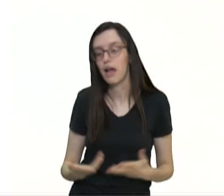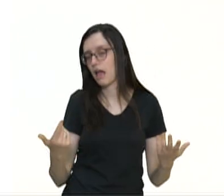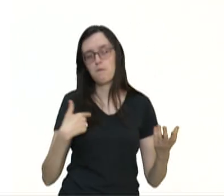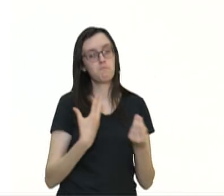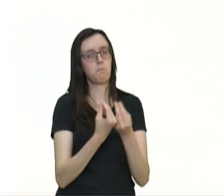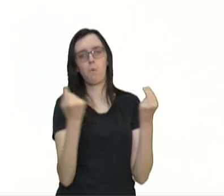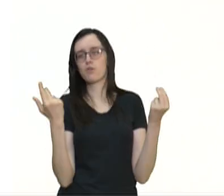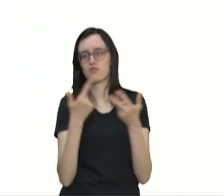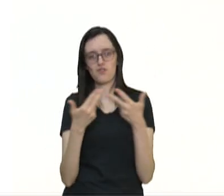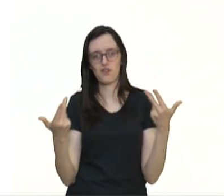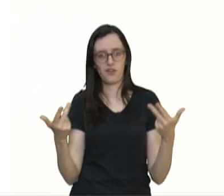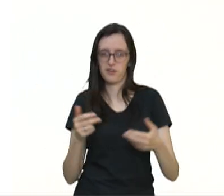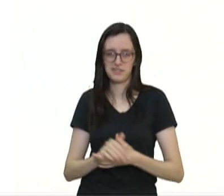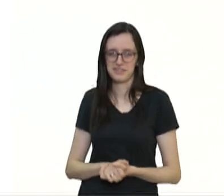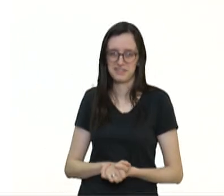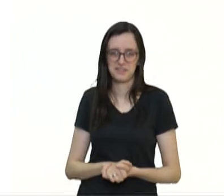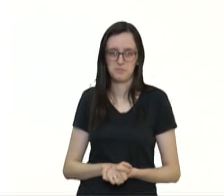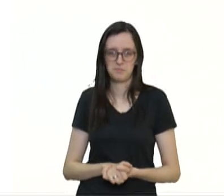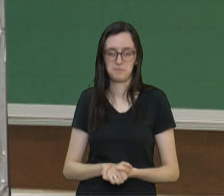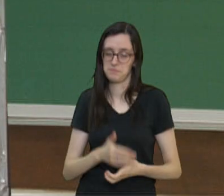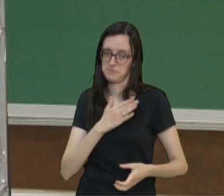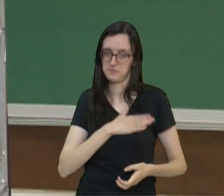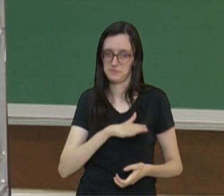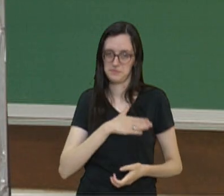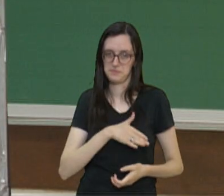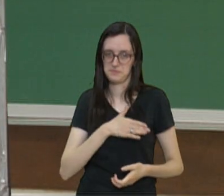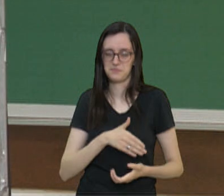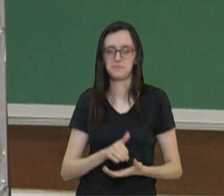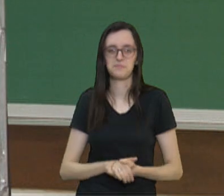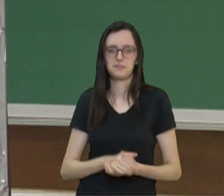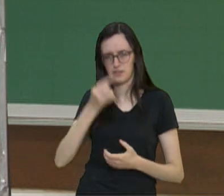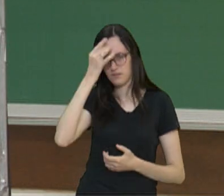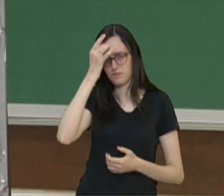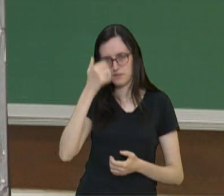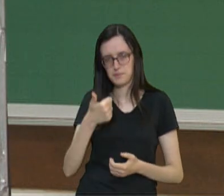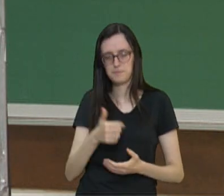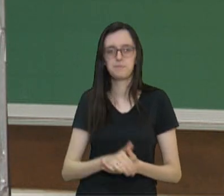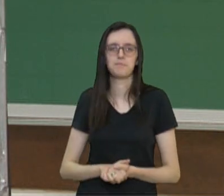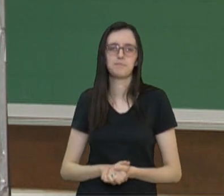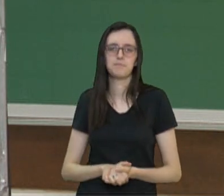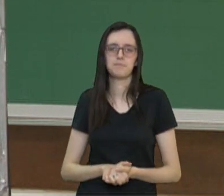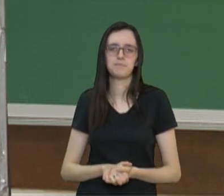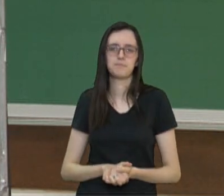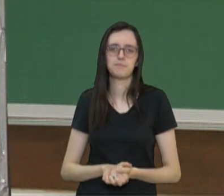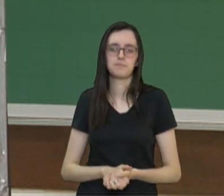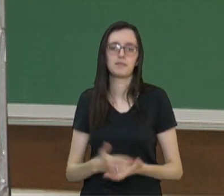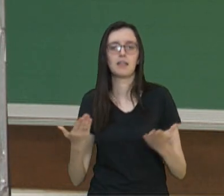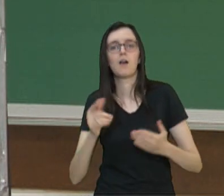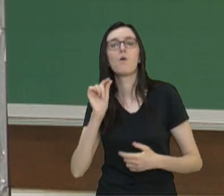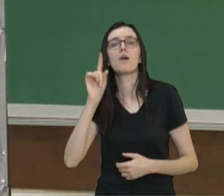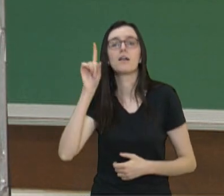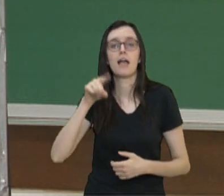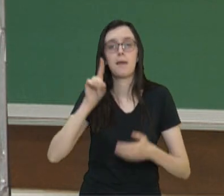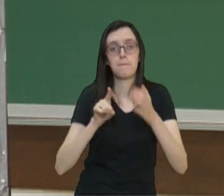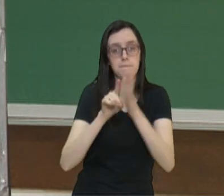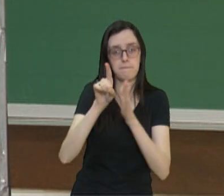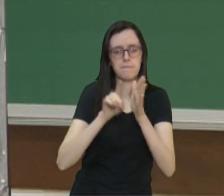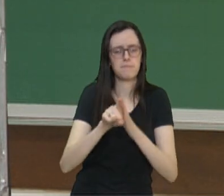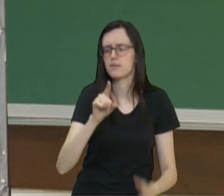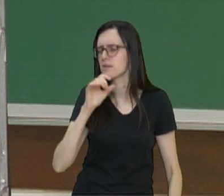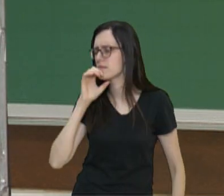things, muitas coisas. Tranquilo? Foi fácil? Moleza? Agora então um quiz,